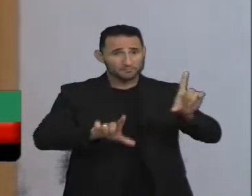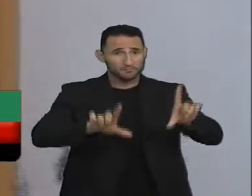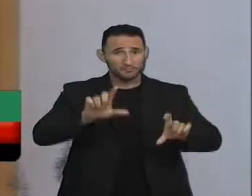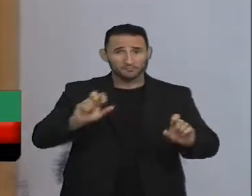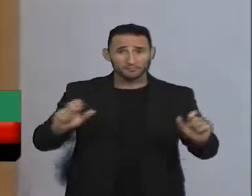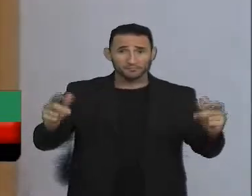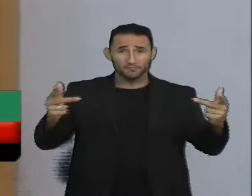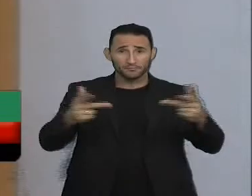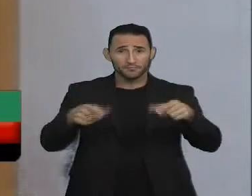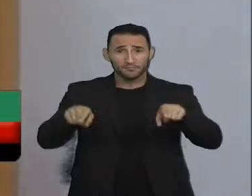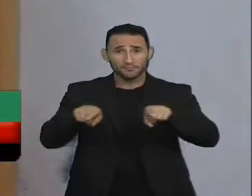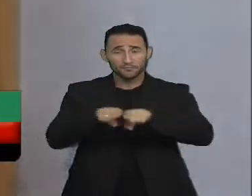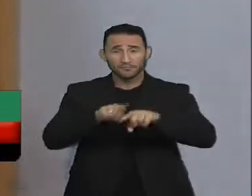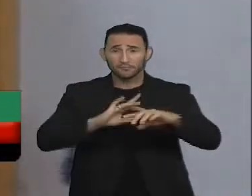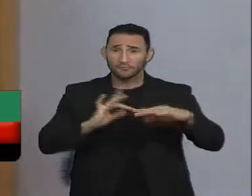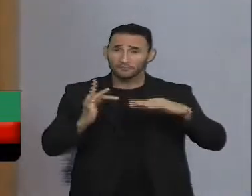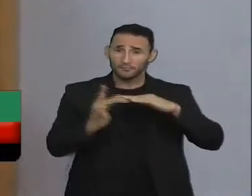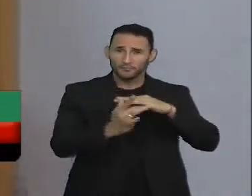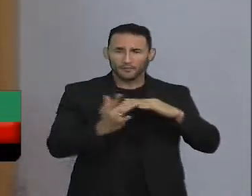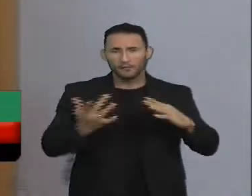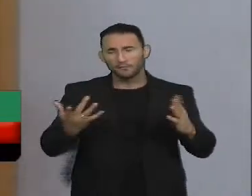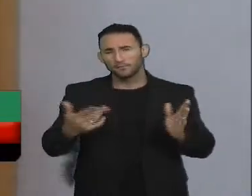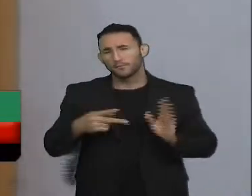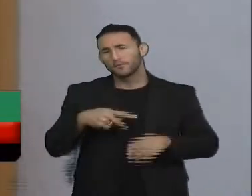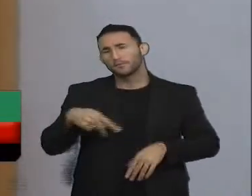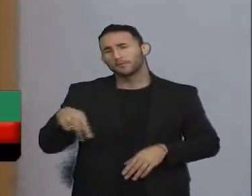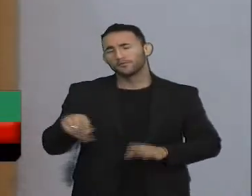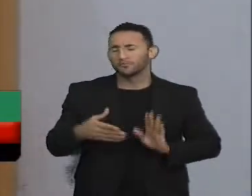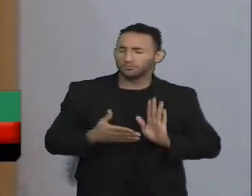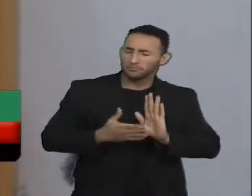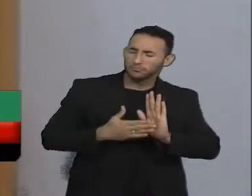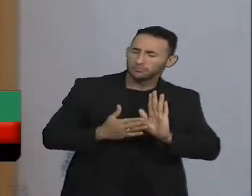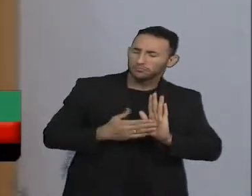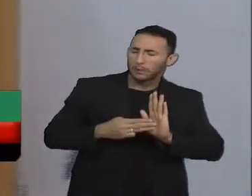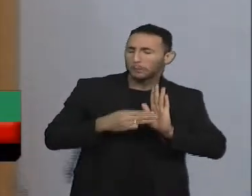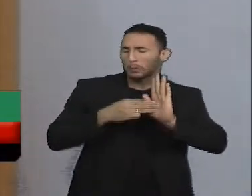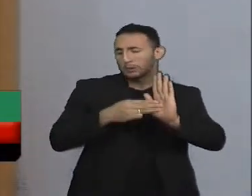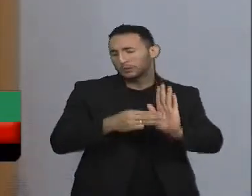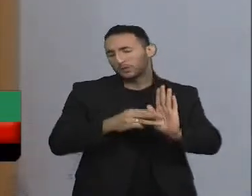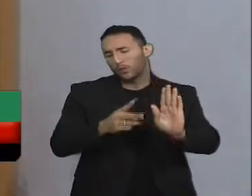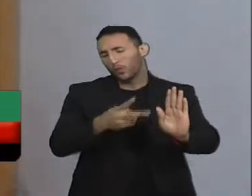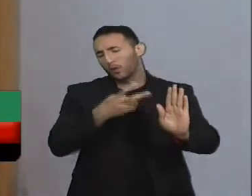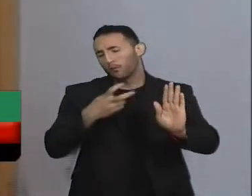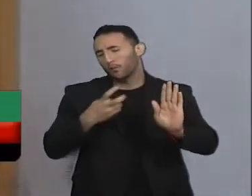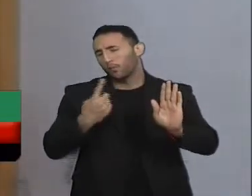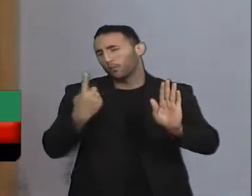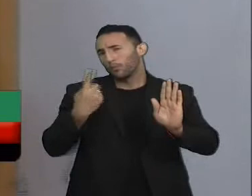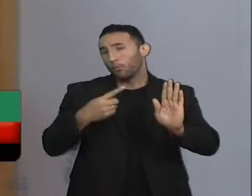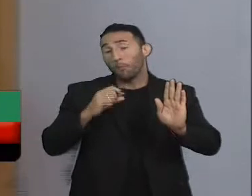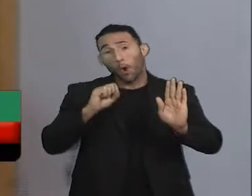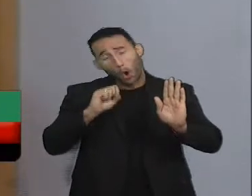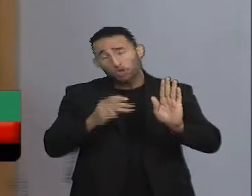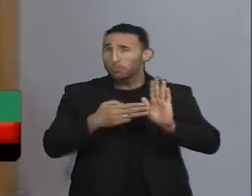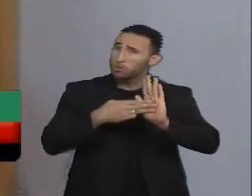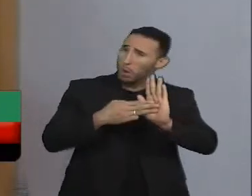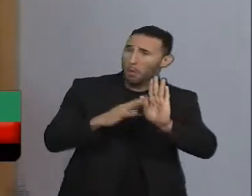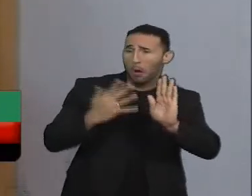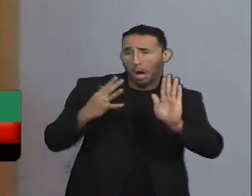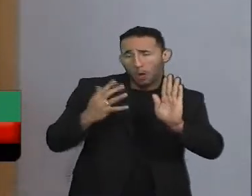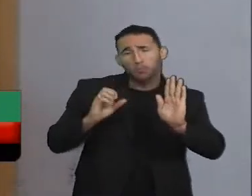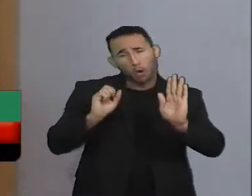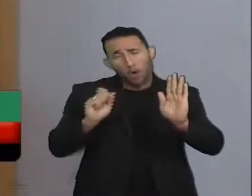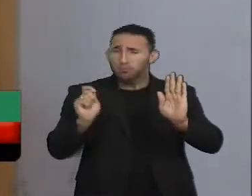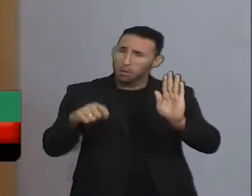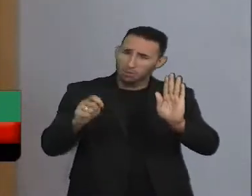sociais. Senhor presidente, apresentei essa moção de reconhecimento, sim, Poderia também ser uma moção de aplauso, de